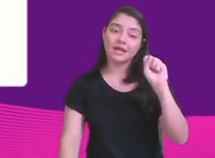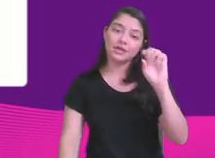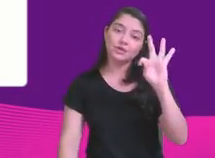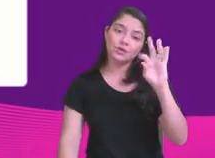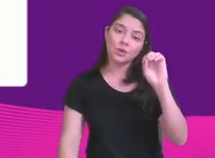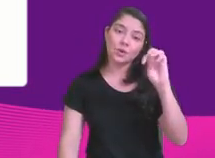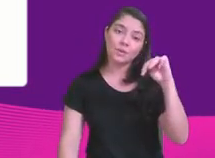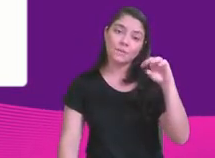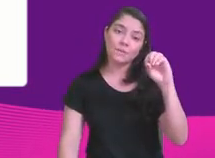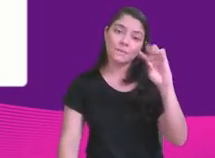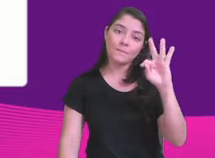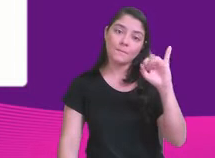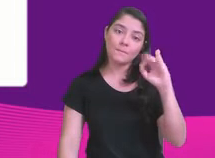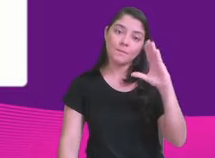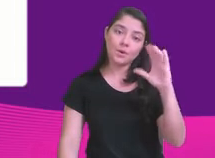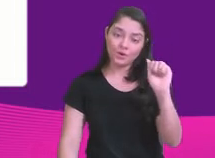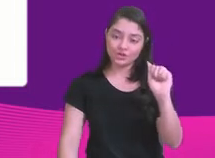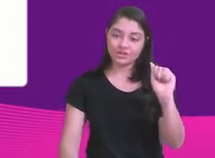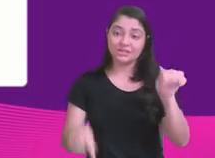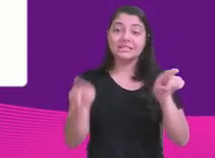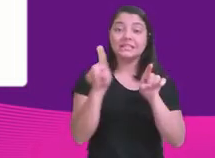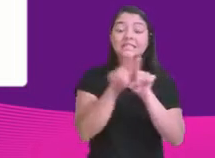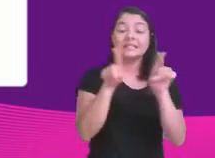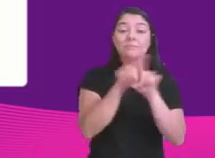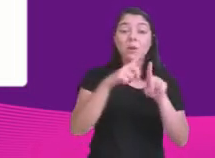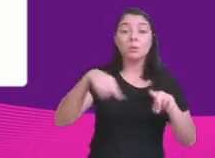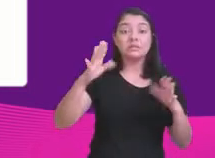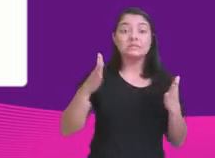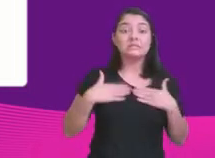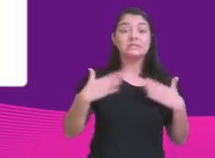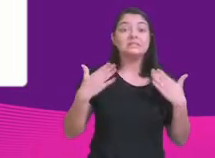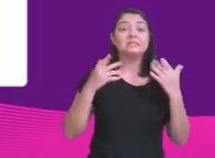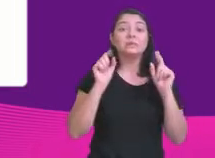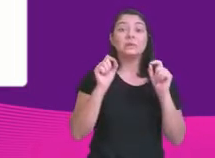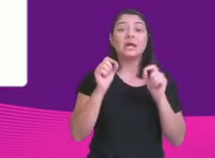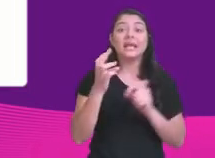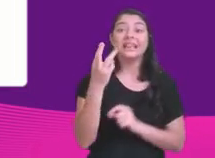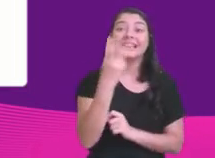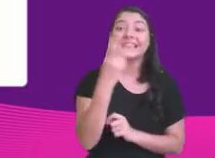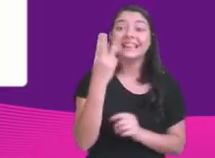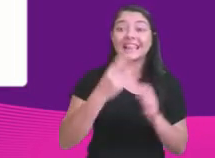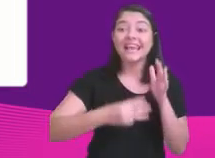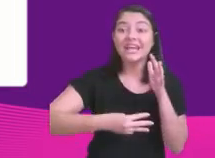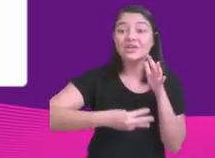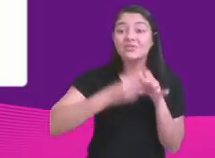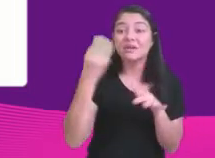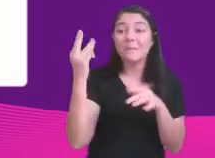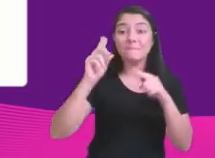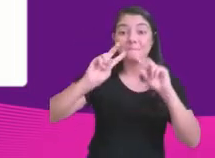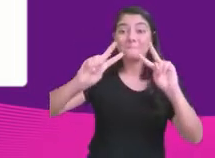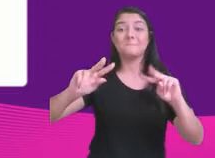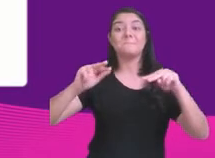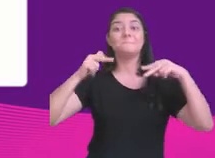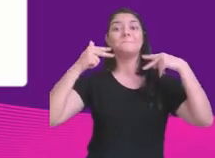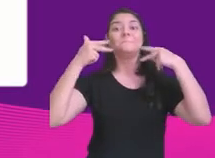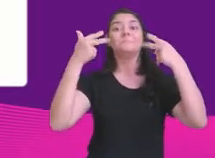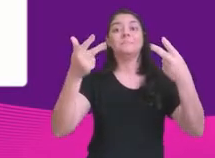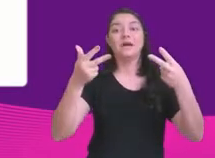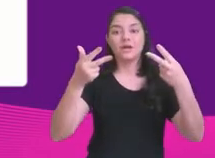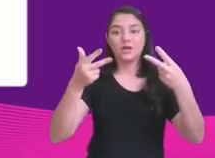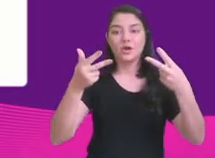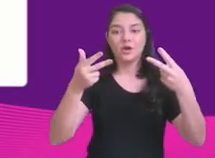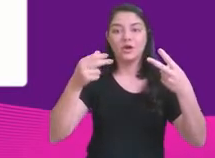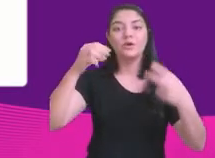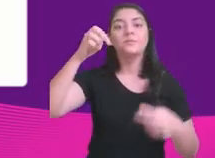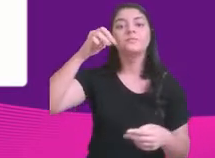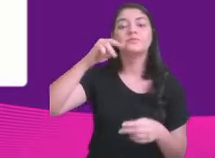uma taxa 3 vezes maior de recorrência local e metástase a